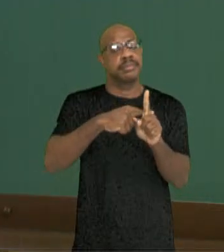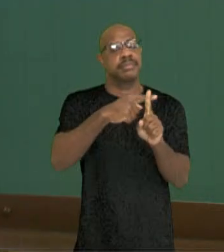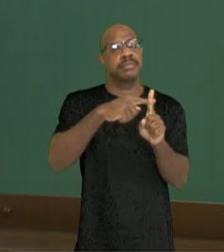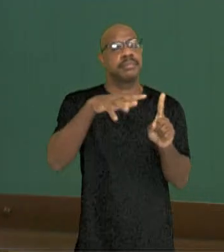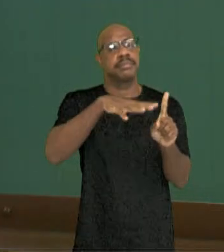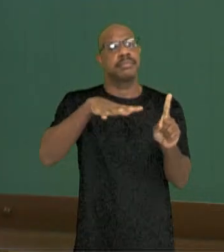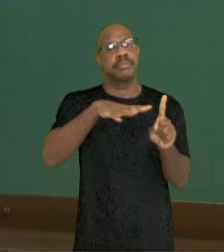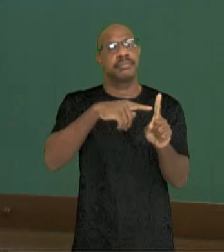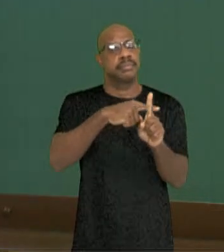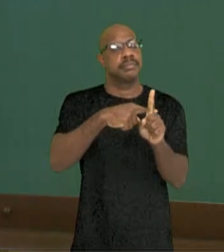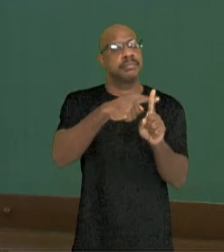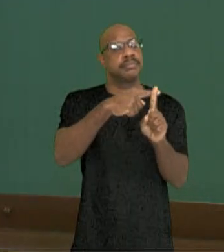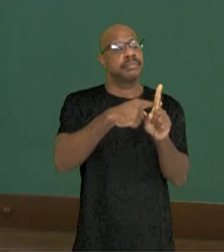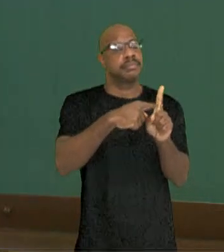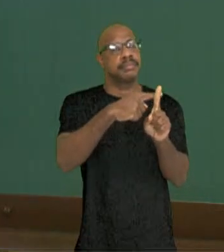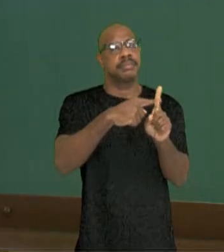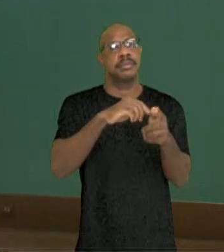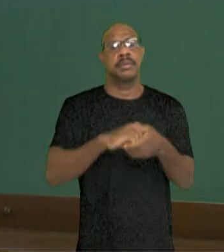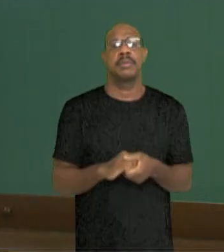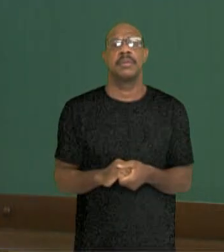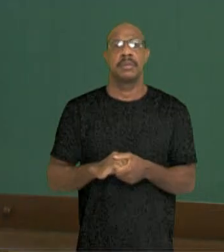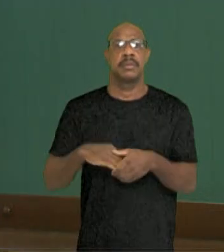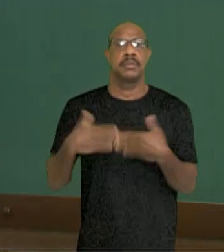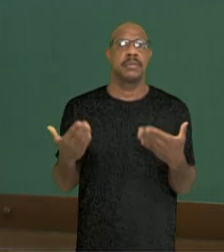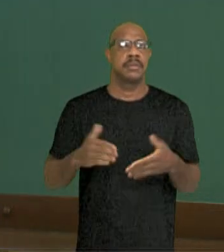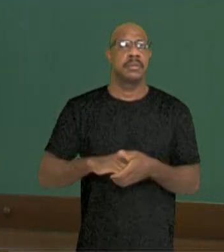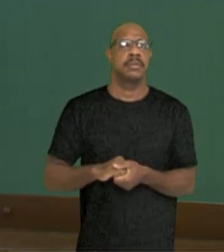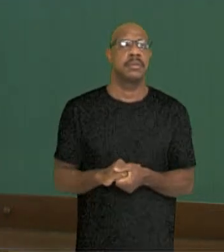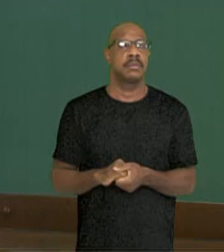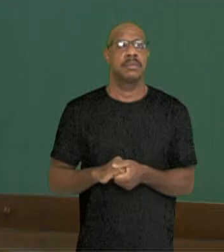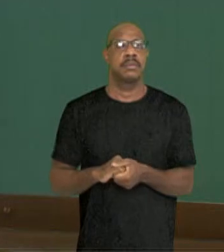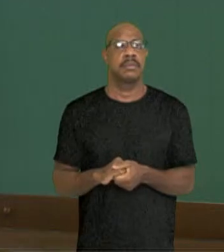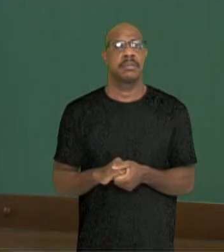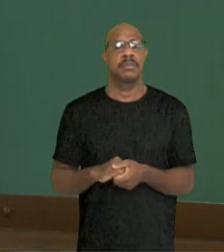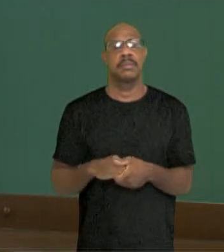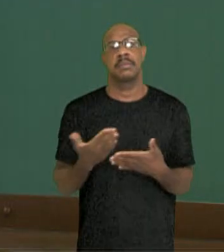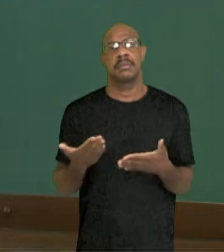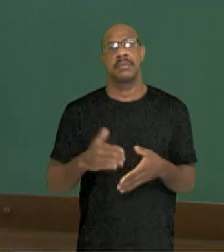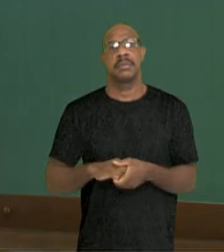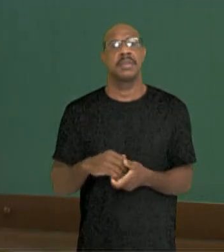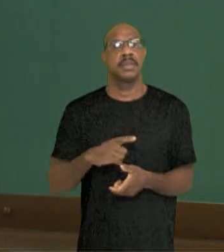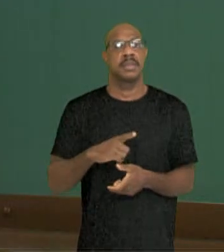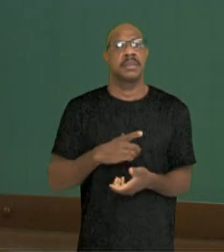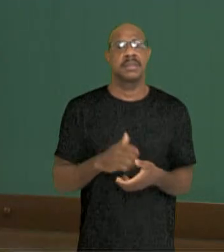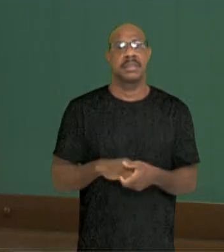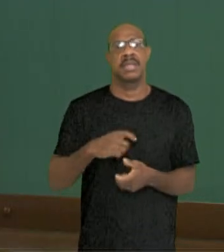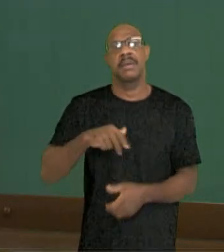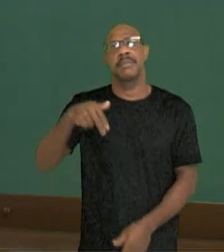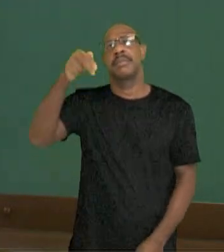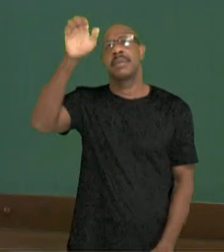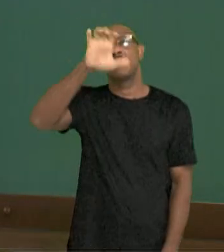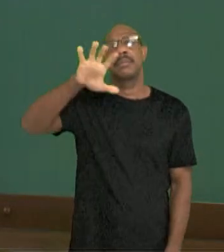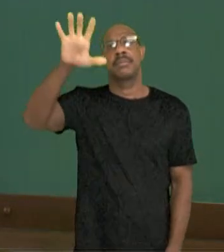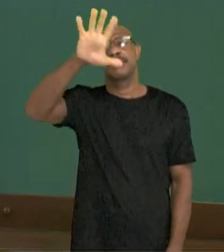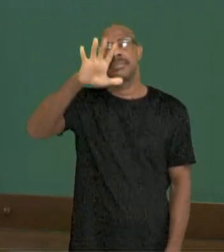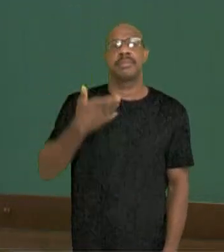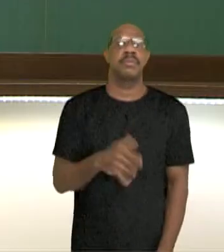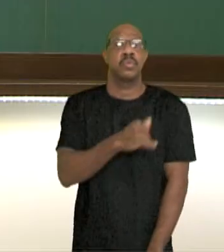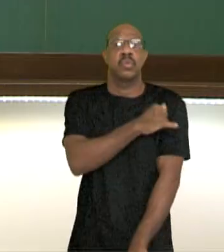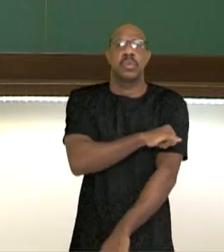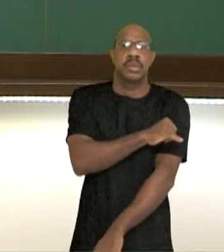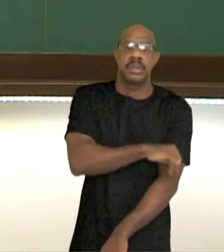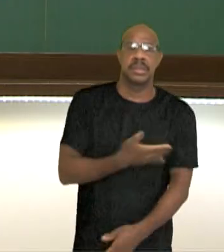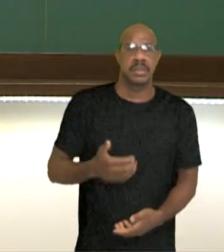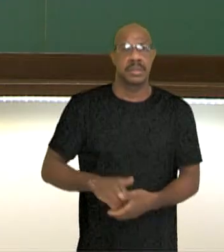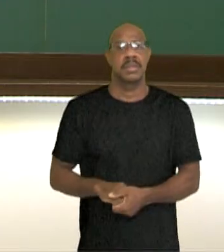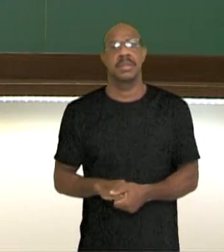Mas um carioca, um que está lá no estado do Nordeste, os nossos irmãos baianos,